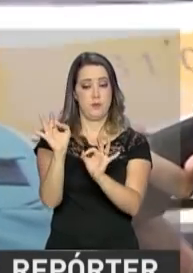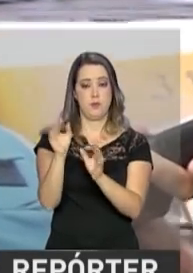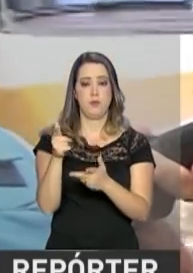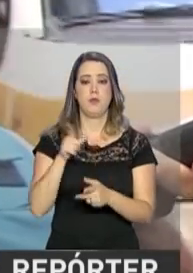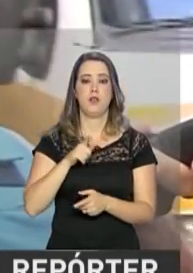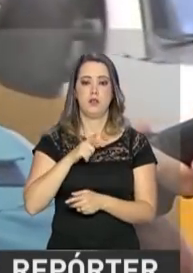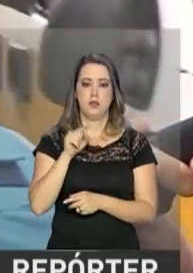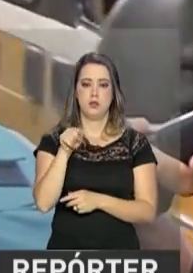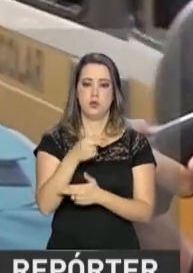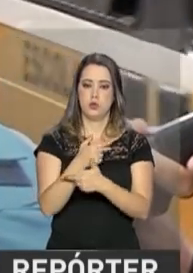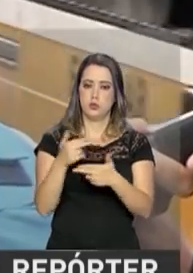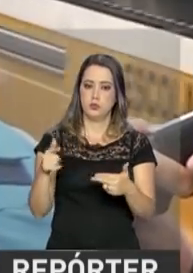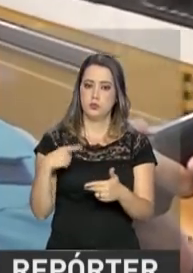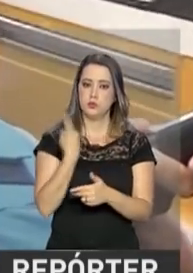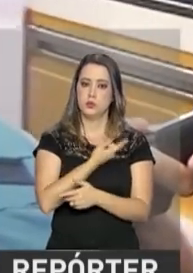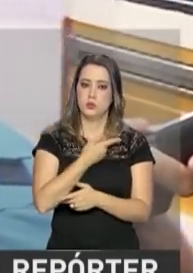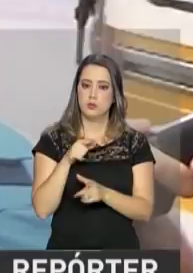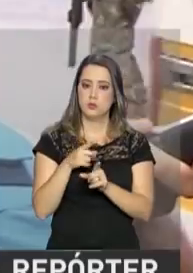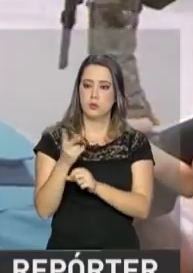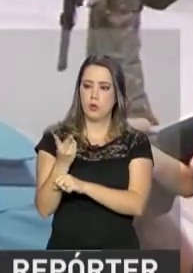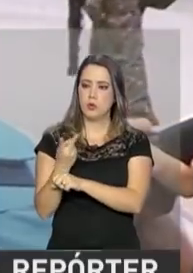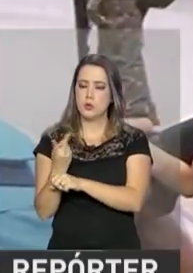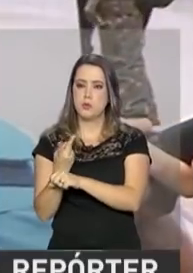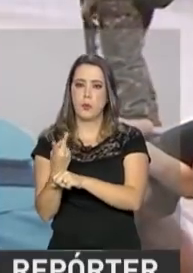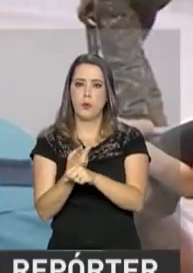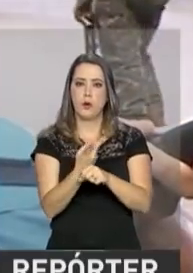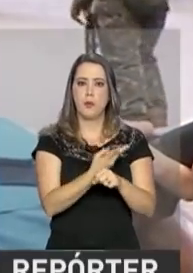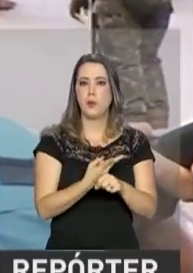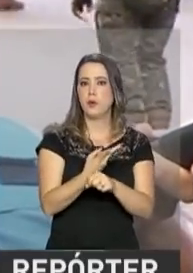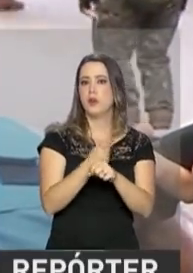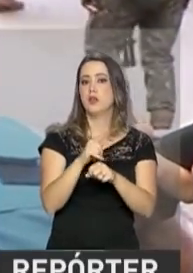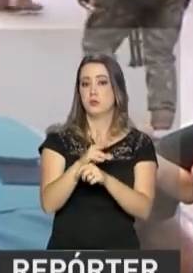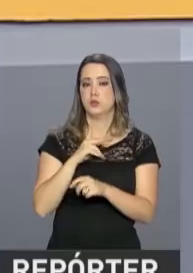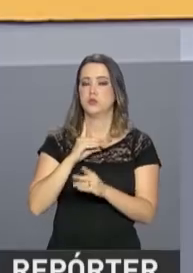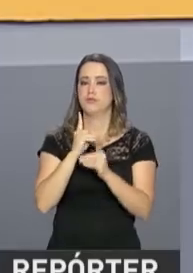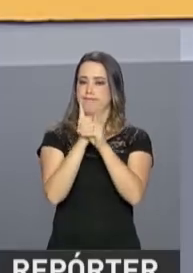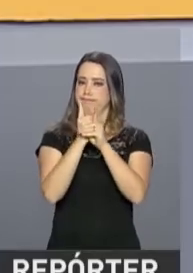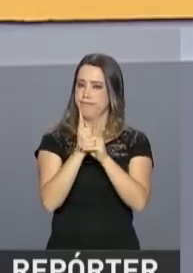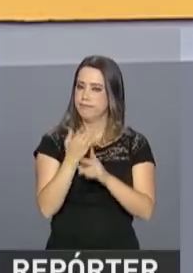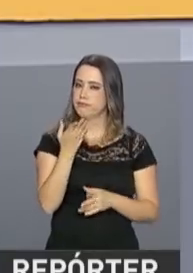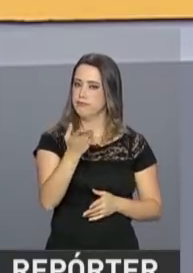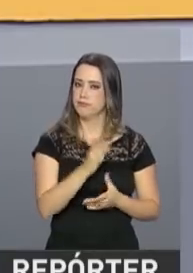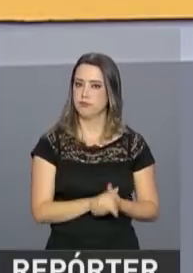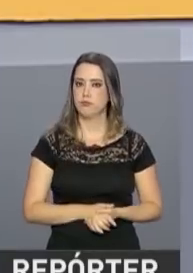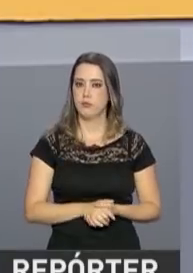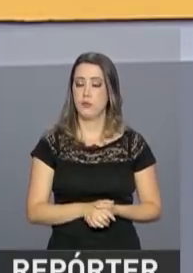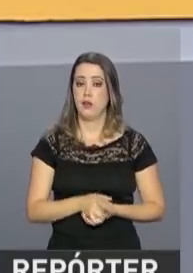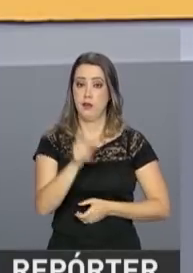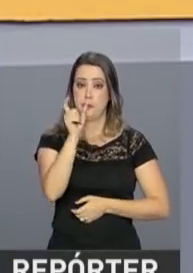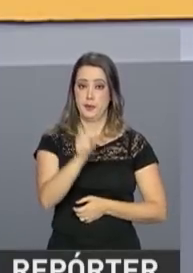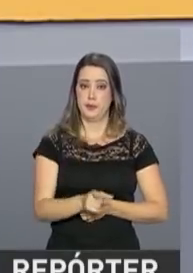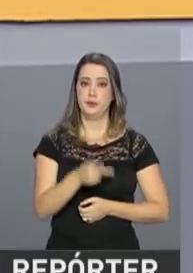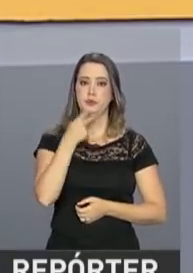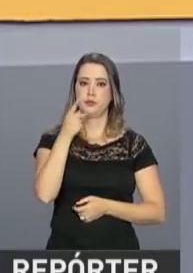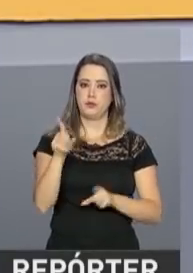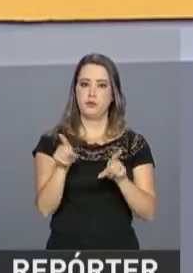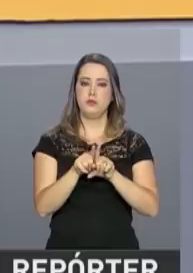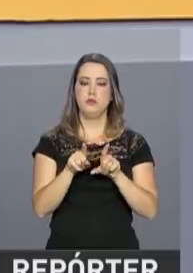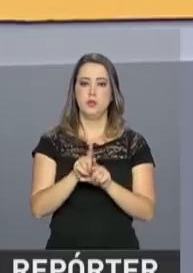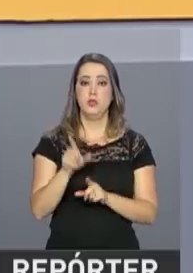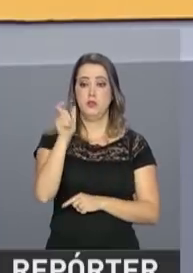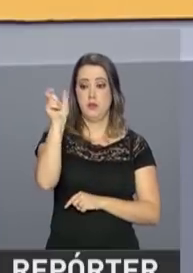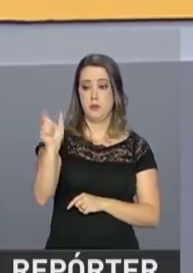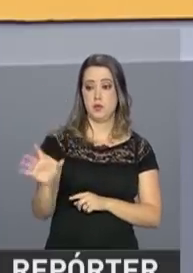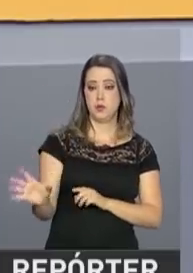realmente havia materiais nós fizemos e vasculhamento e obtivemos resultados o porta voz informou ainda que houve um